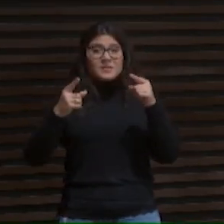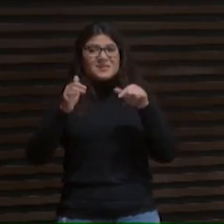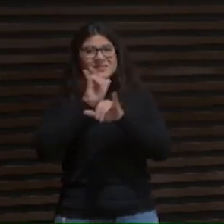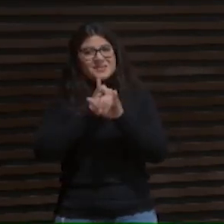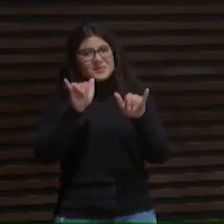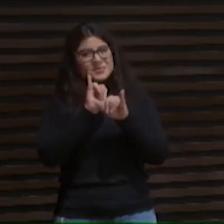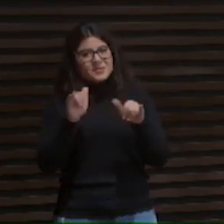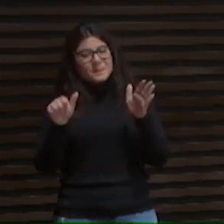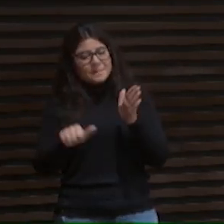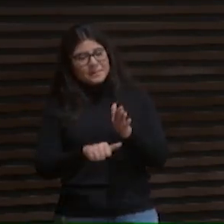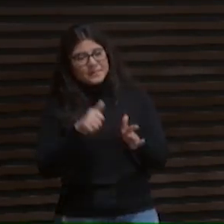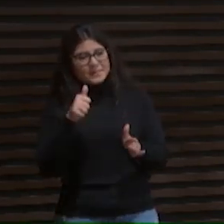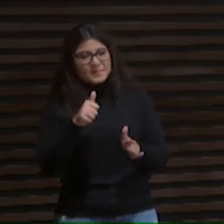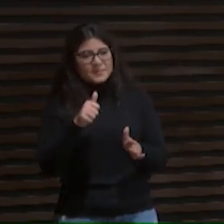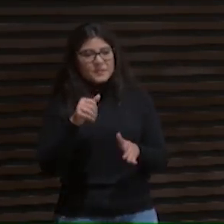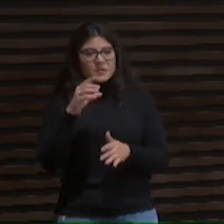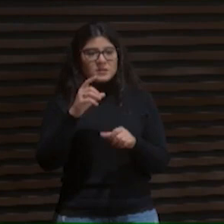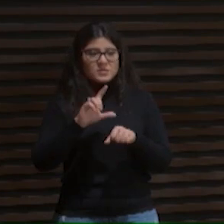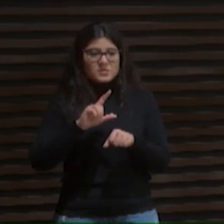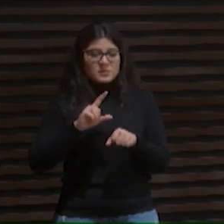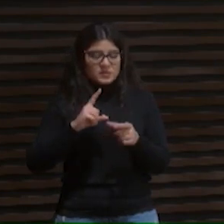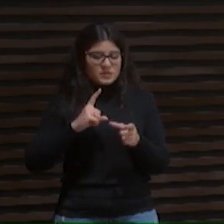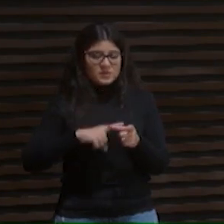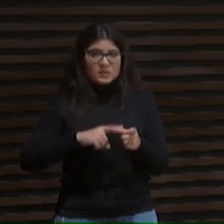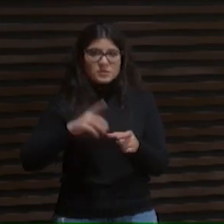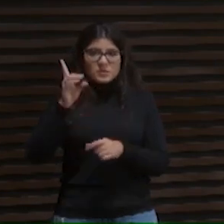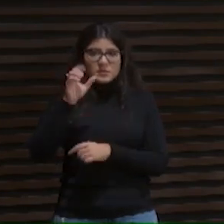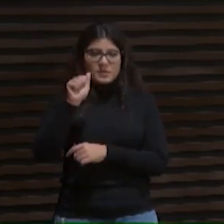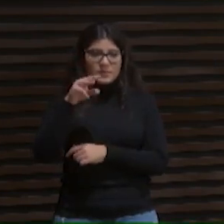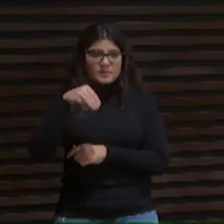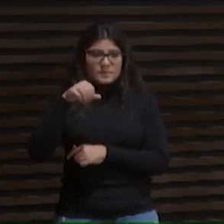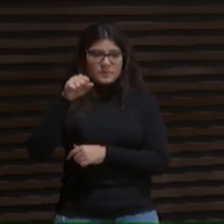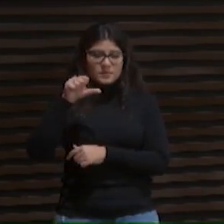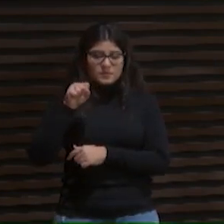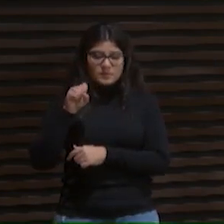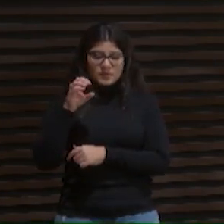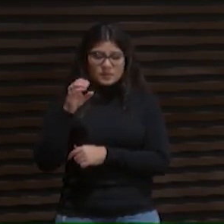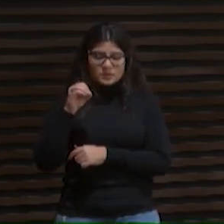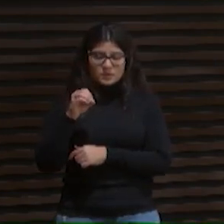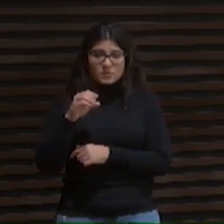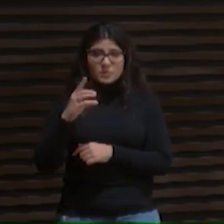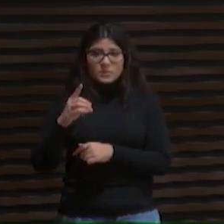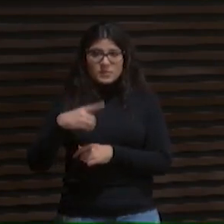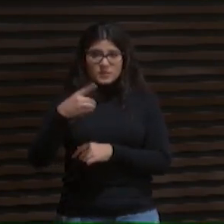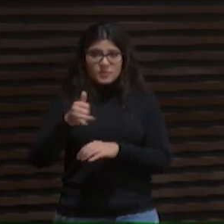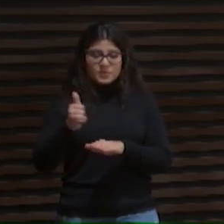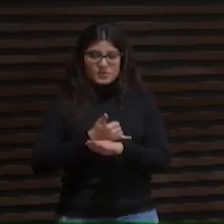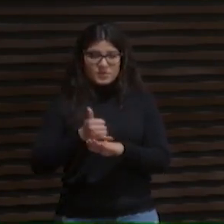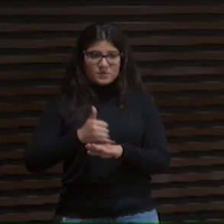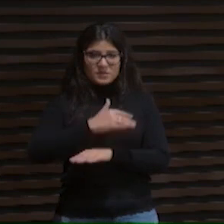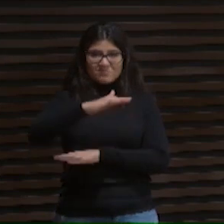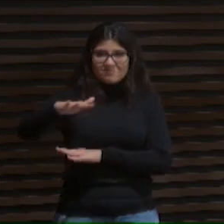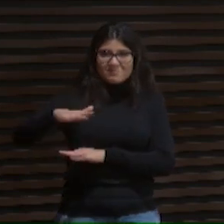anunciei primeiramente aos de Damasco e em Jerusalém, por toda a região da Judéia e aos